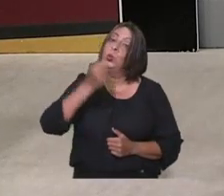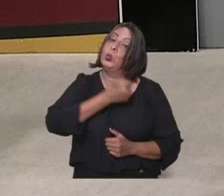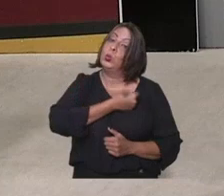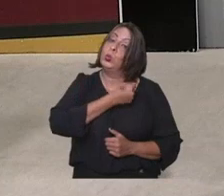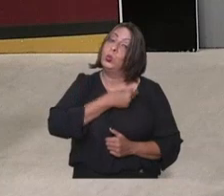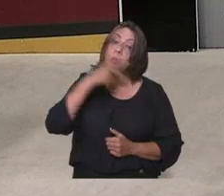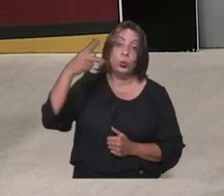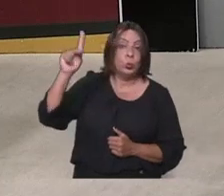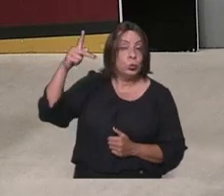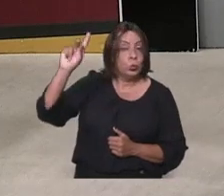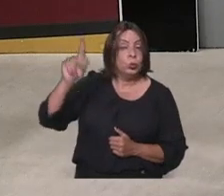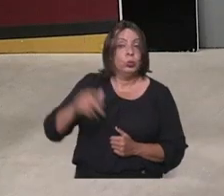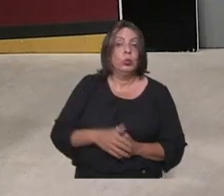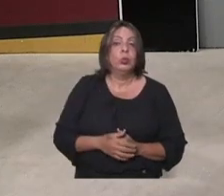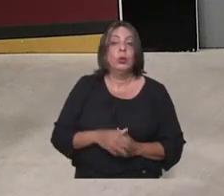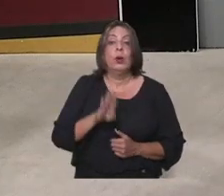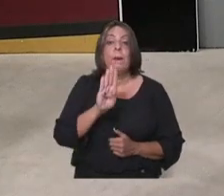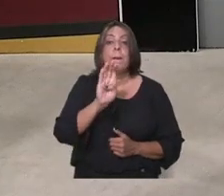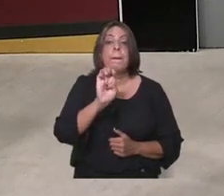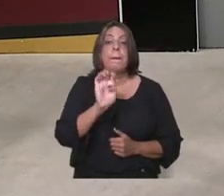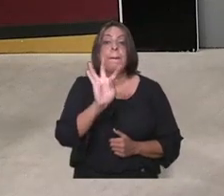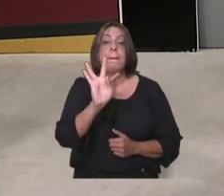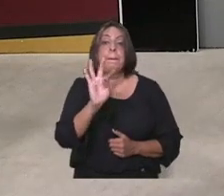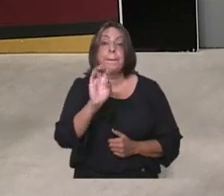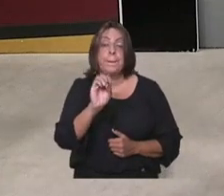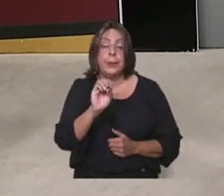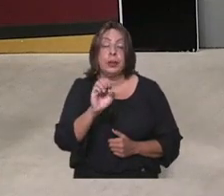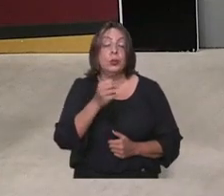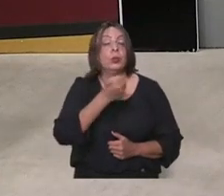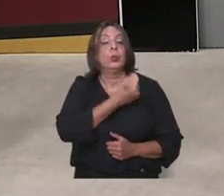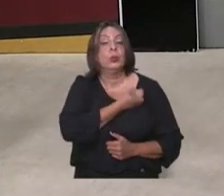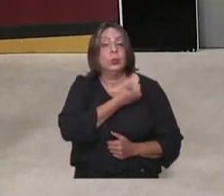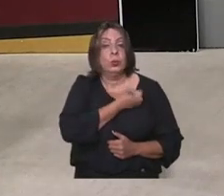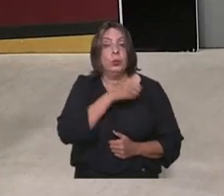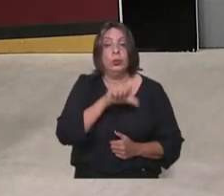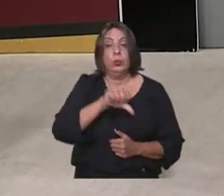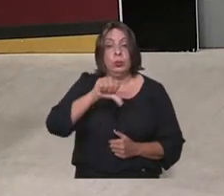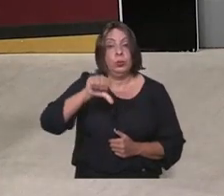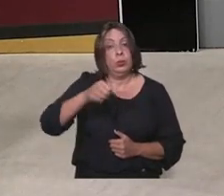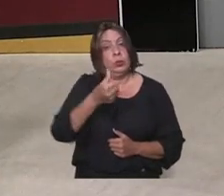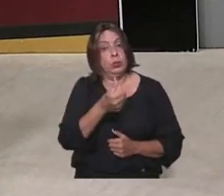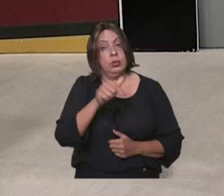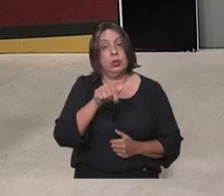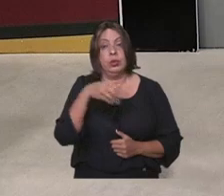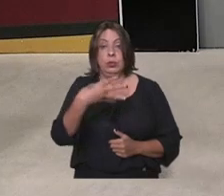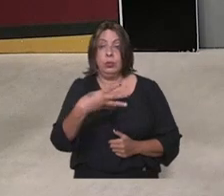da região das praias, tá? Fala com o Beto da Praia, cujo número é